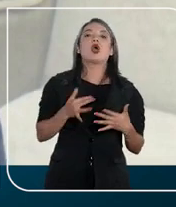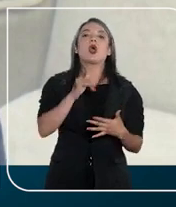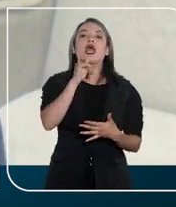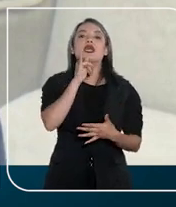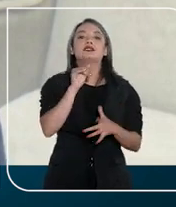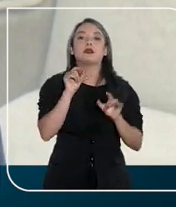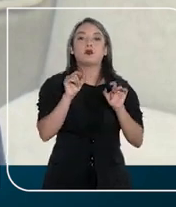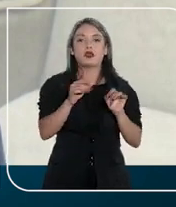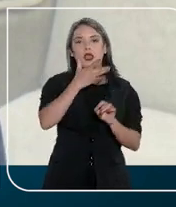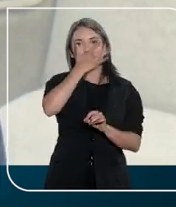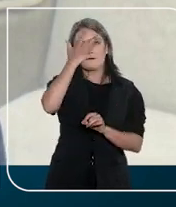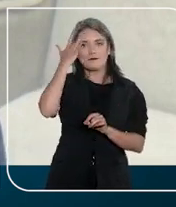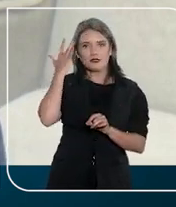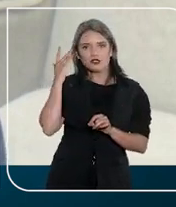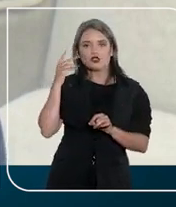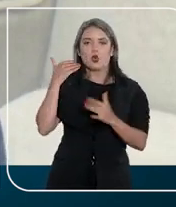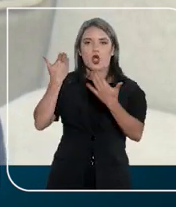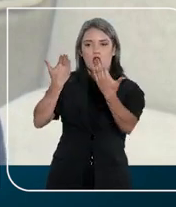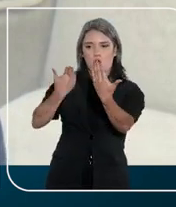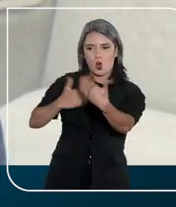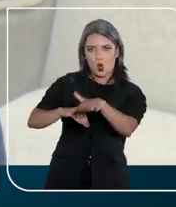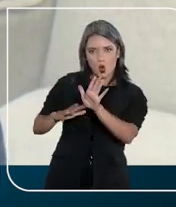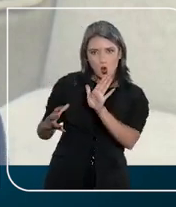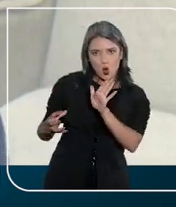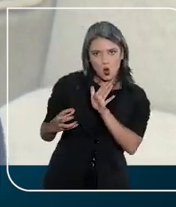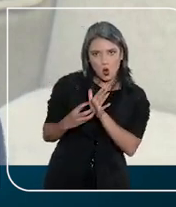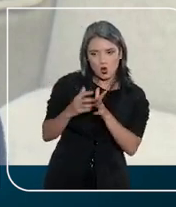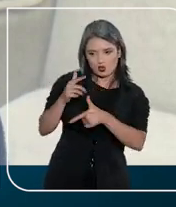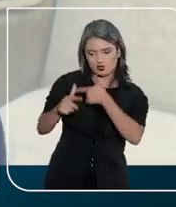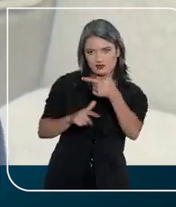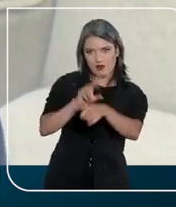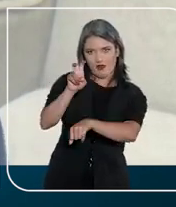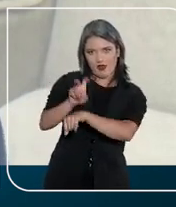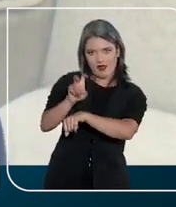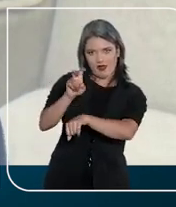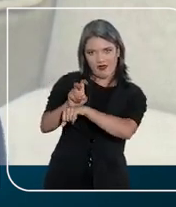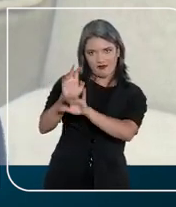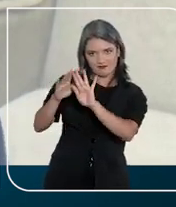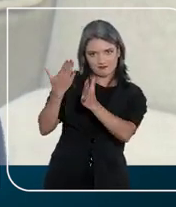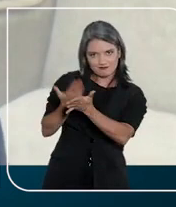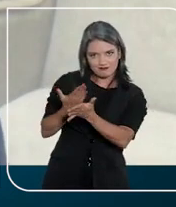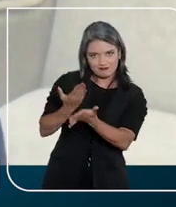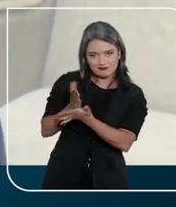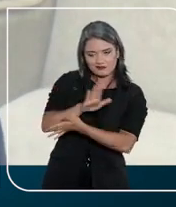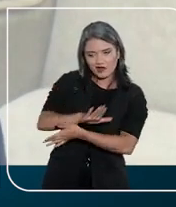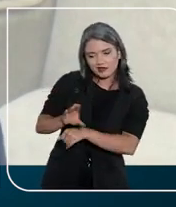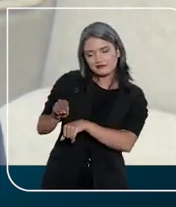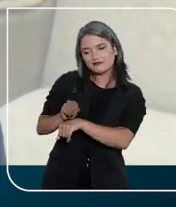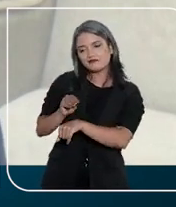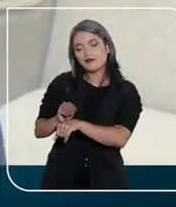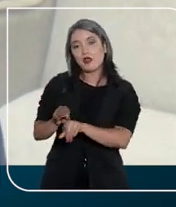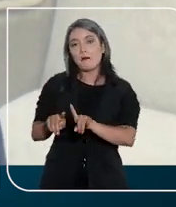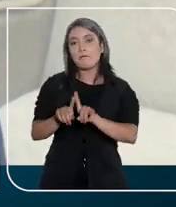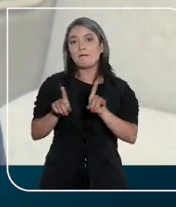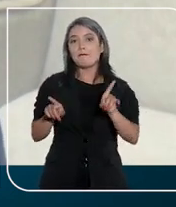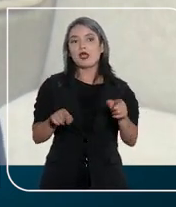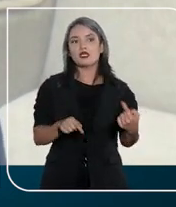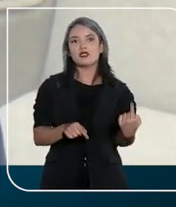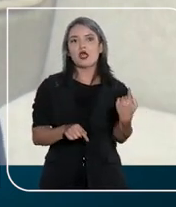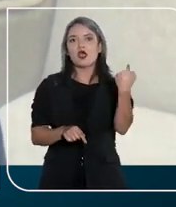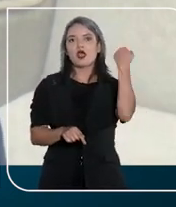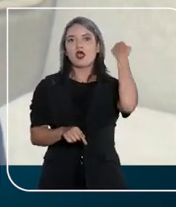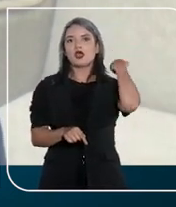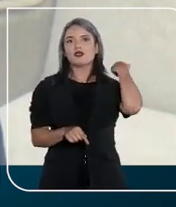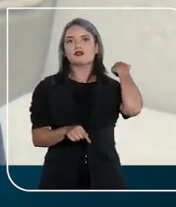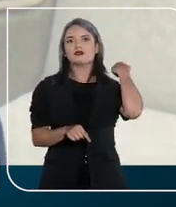Imagina alguém que concorre a uma vaga para trabalhar em uma creche e que essa pessoa tenha sido